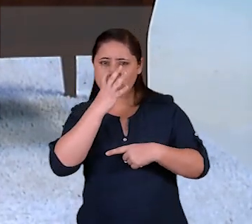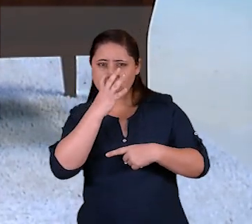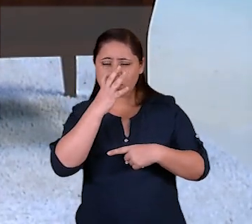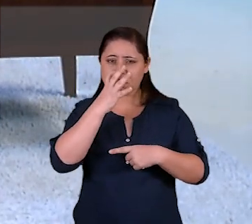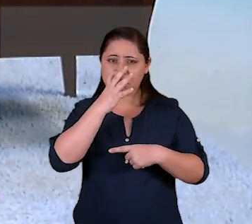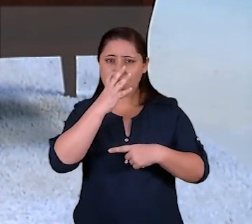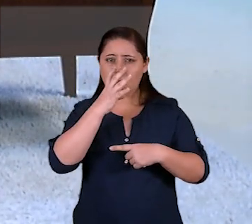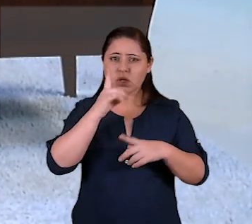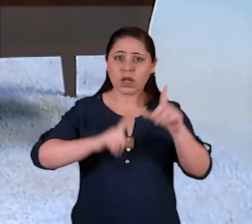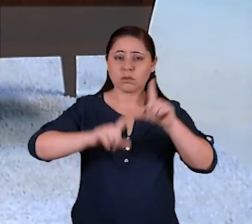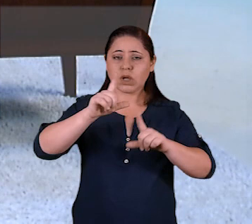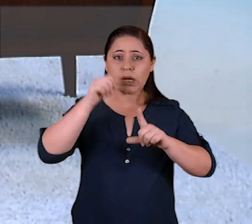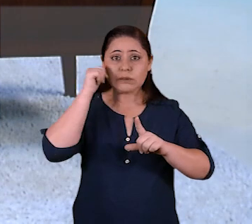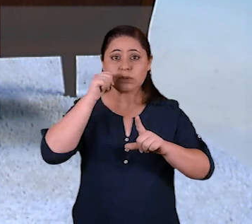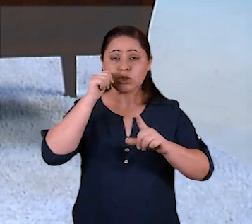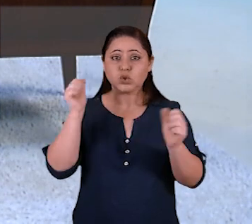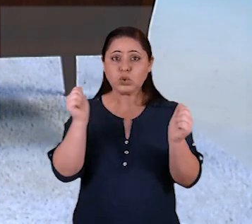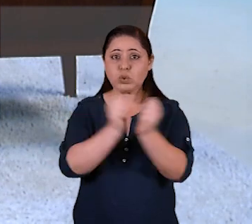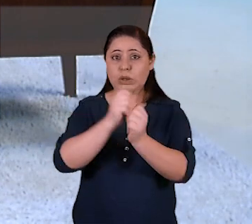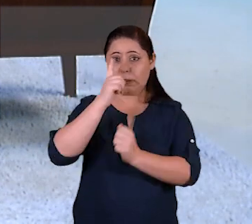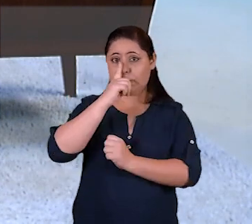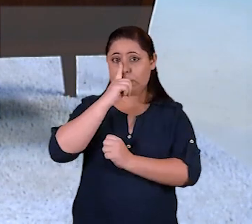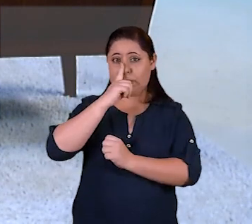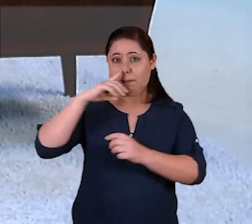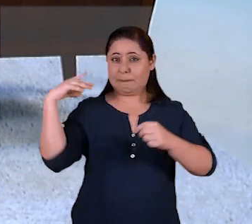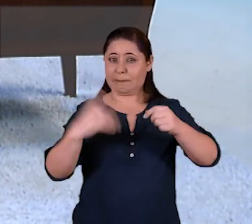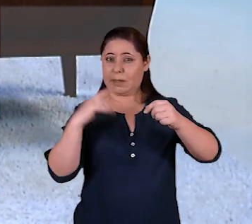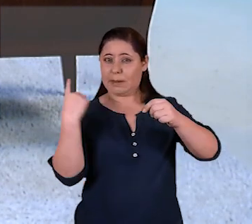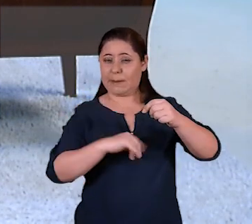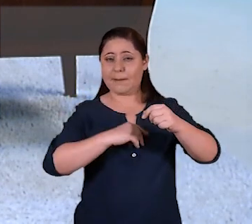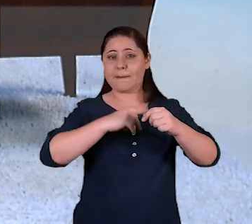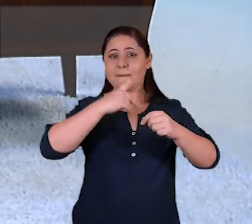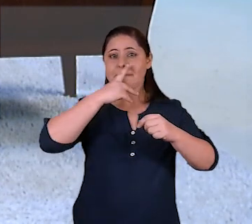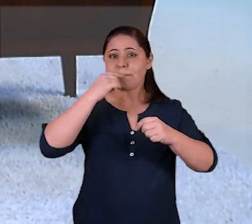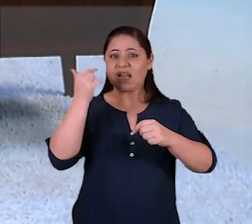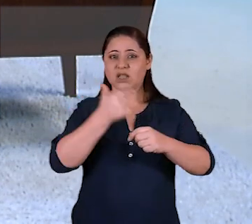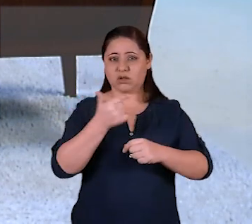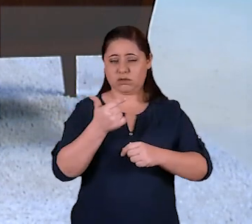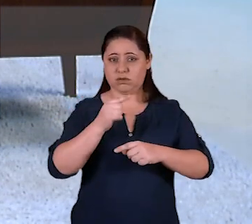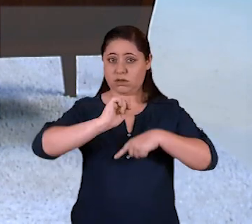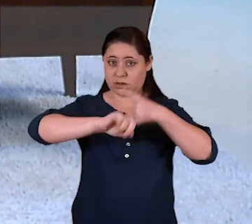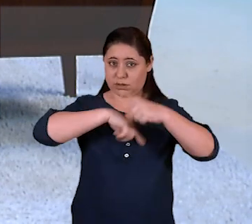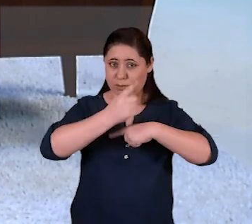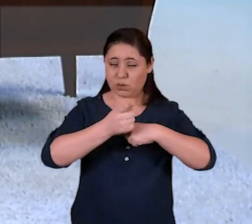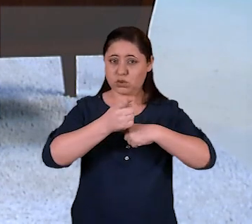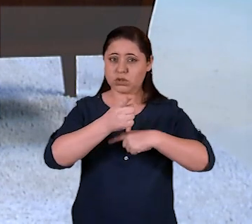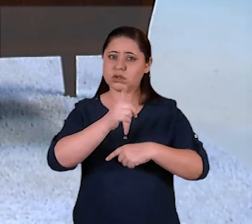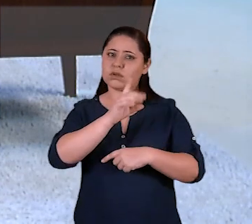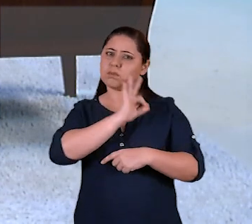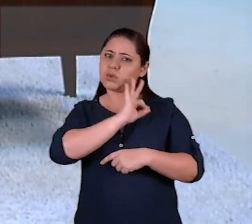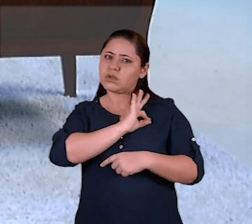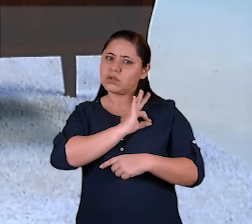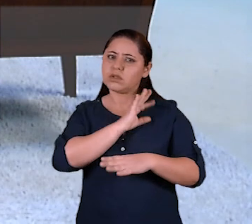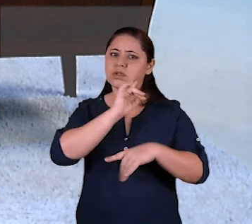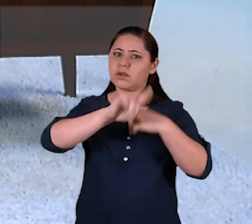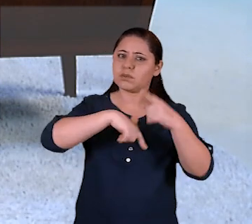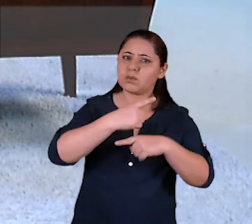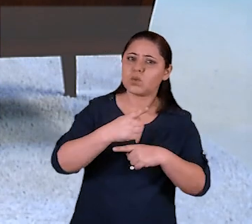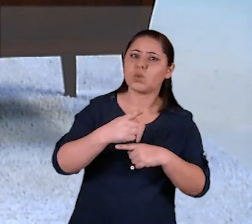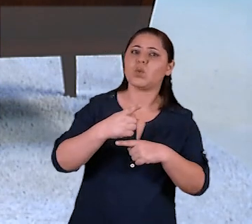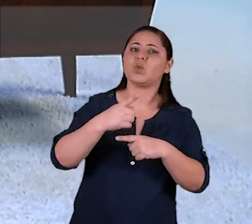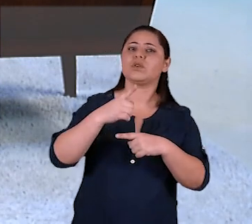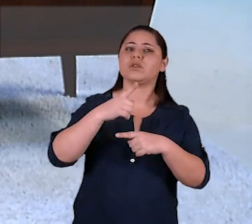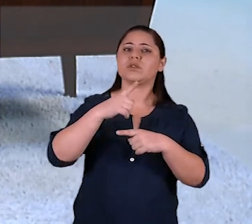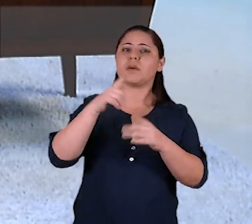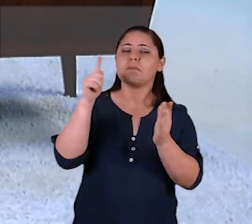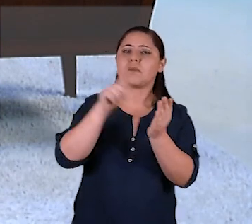na reportagem a menina, junto com a mãe, apanhando o padrasto, e aí eles entraram em contato com a polícia e conseguiram